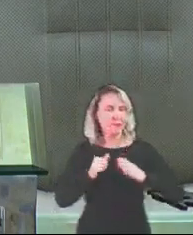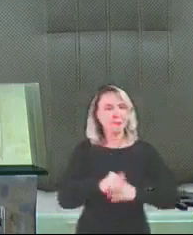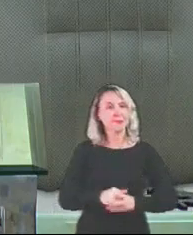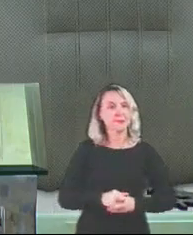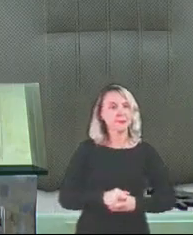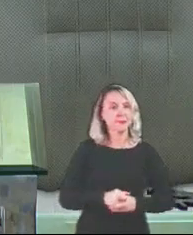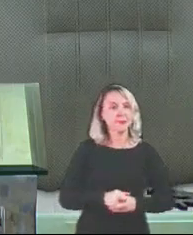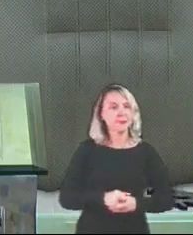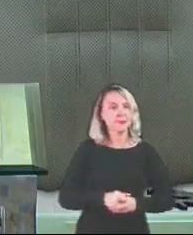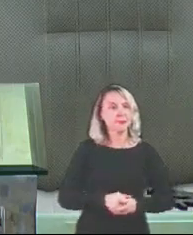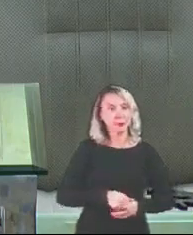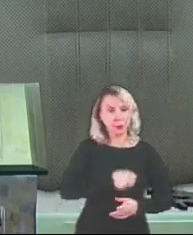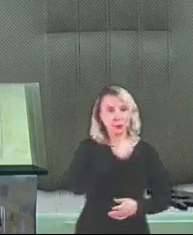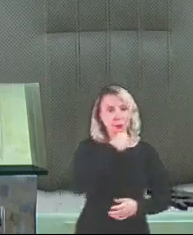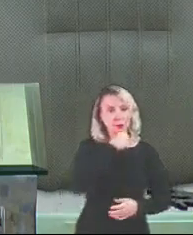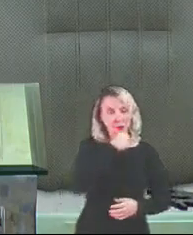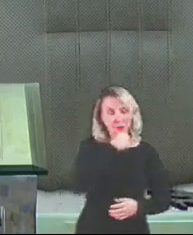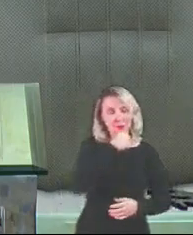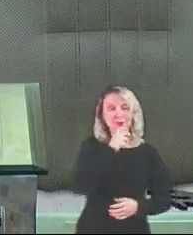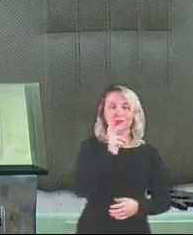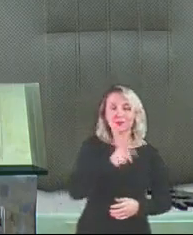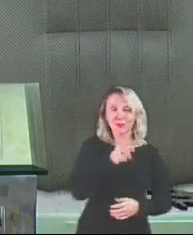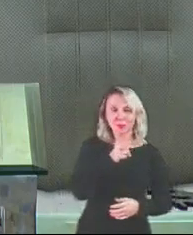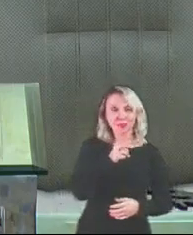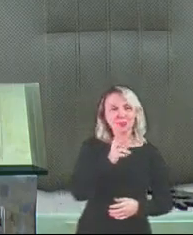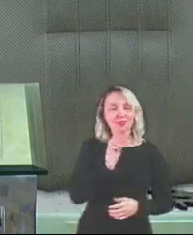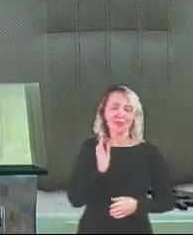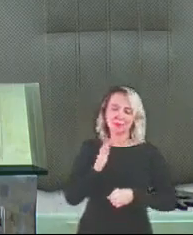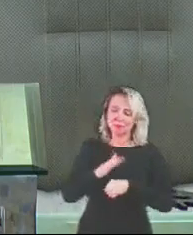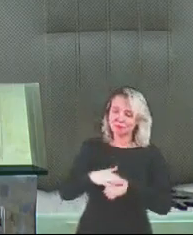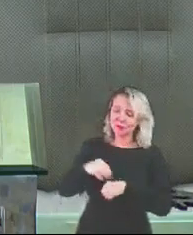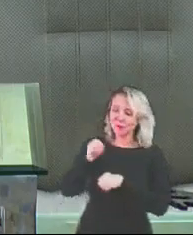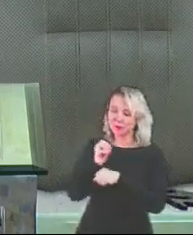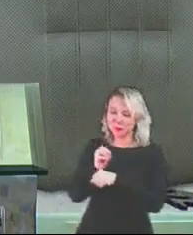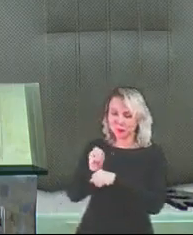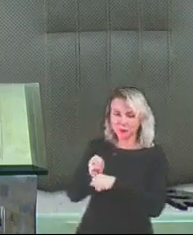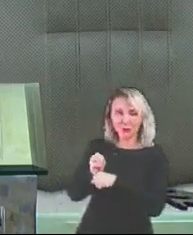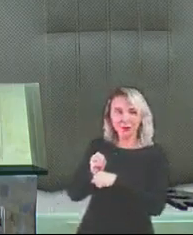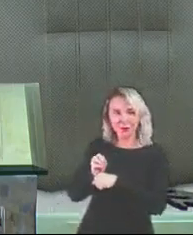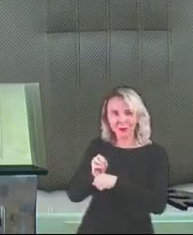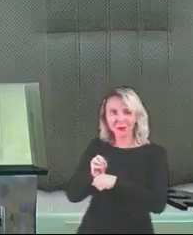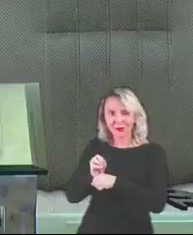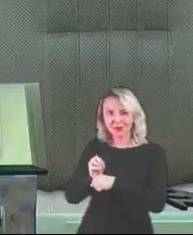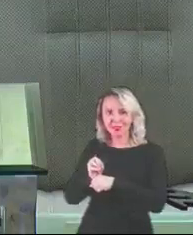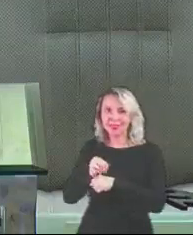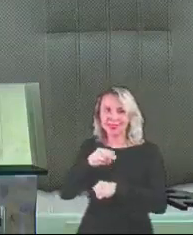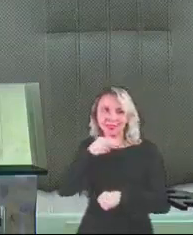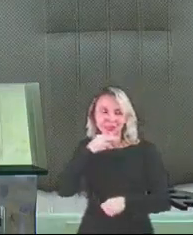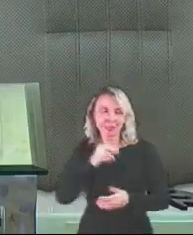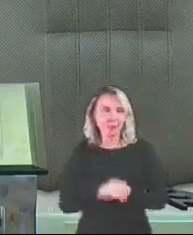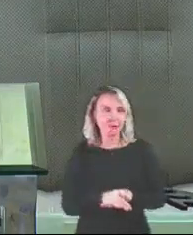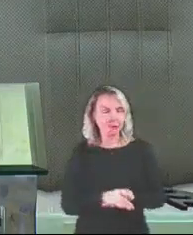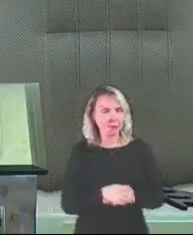e o avô sempre agrada os seus netos. Eu peguei uma nota de R$50 e dei para